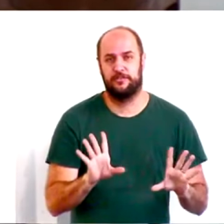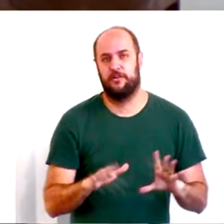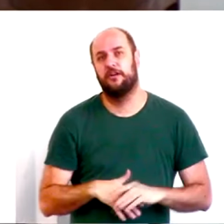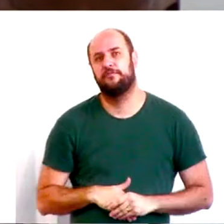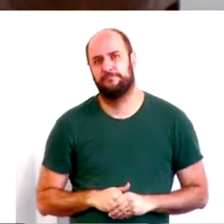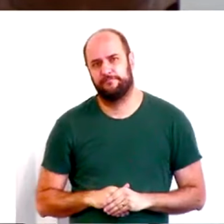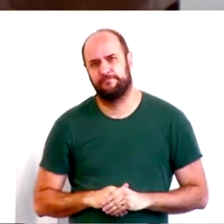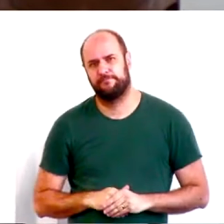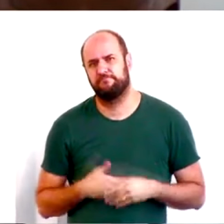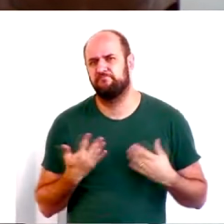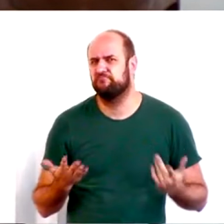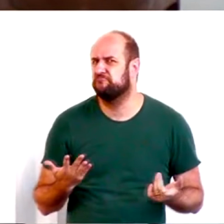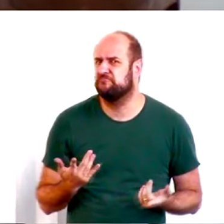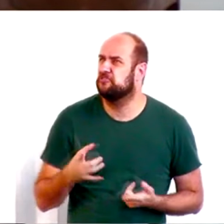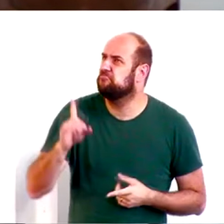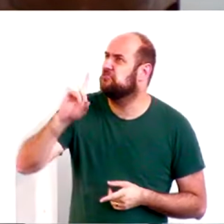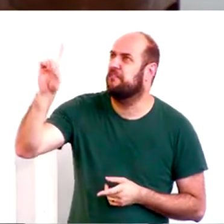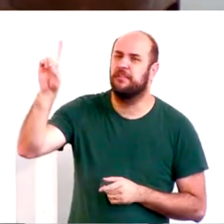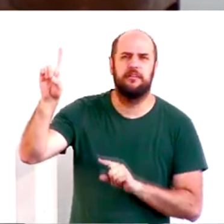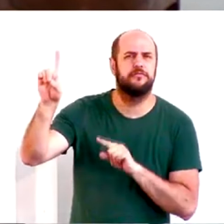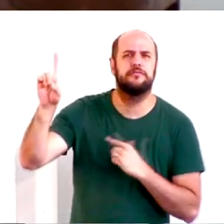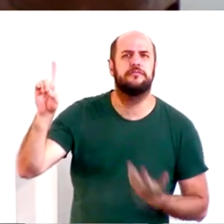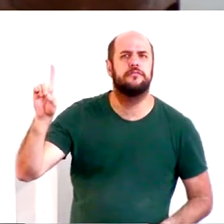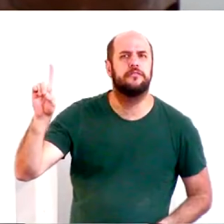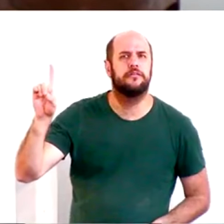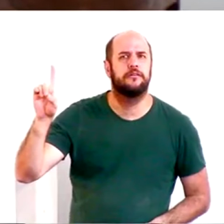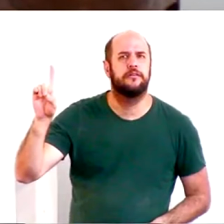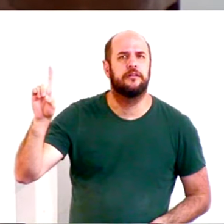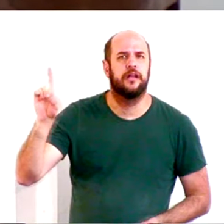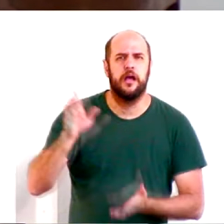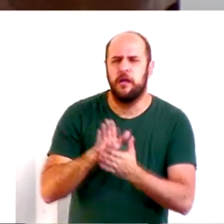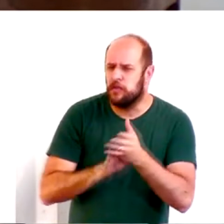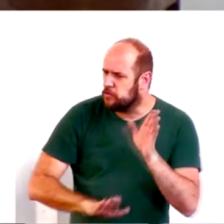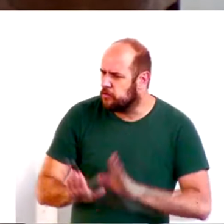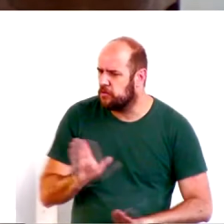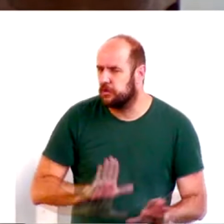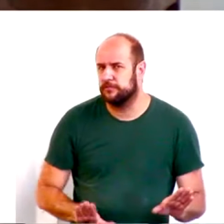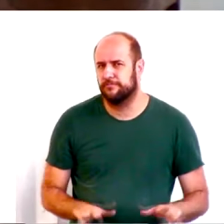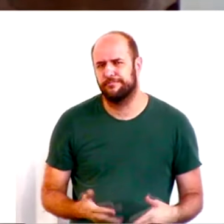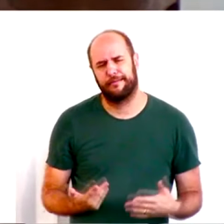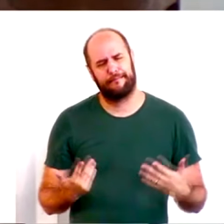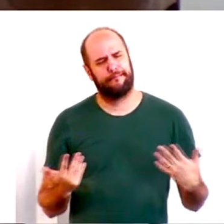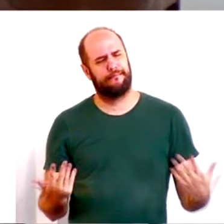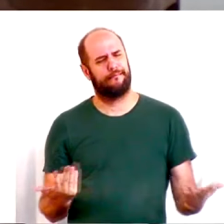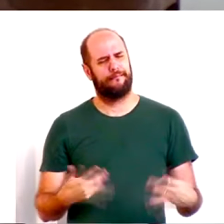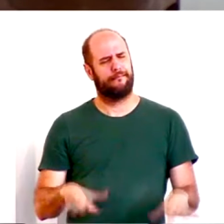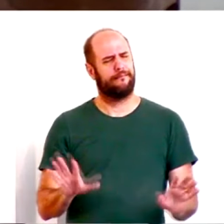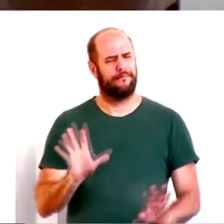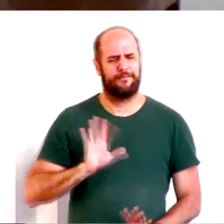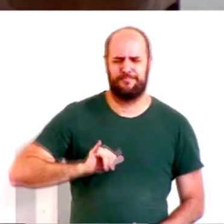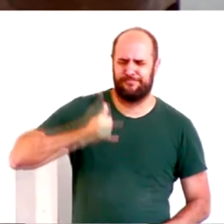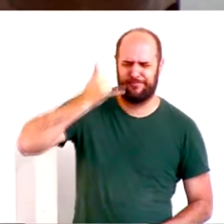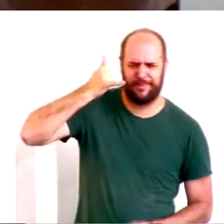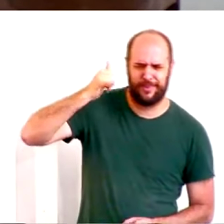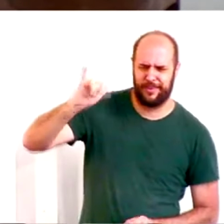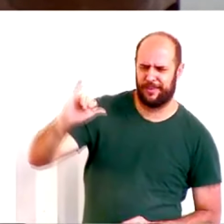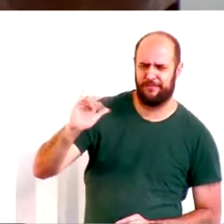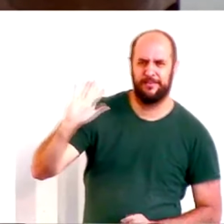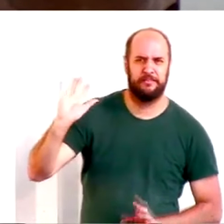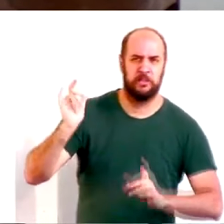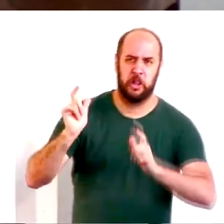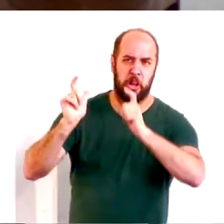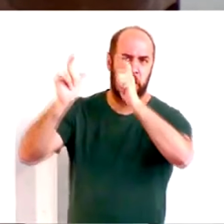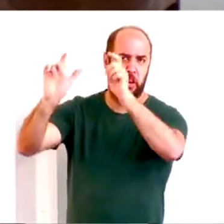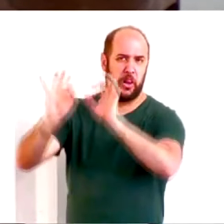andamento Mas onde estava Deus onde estava adoração a isso havia ficado para algum outro lugar